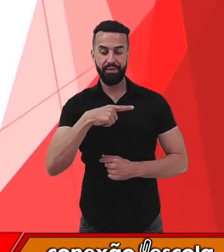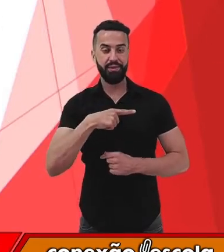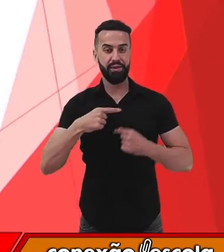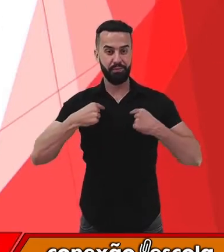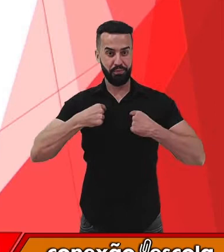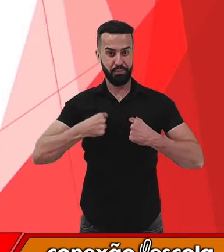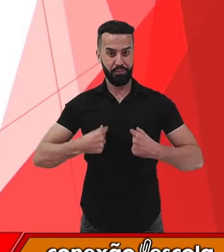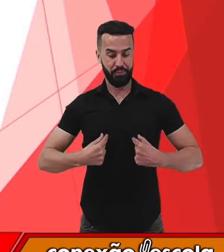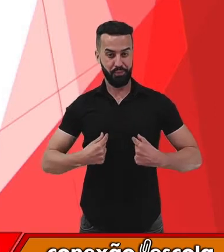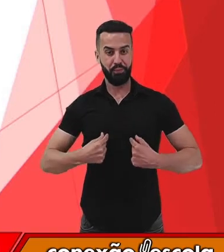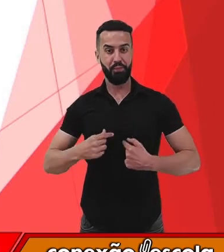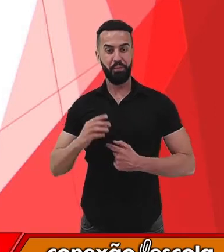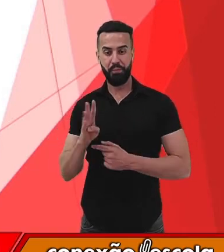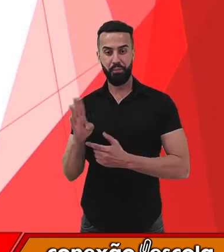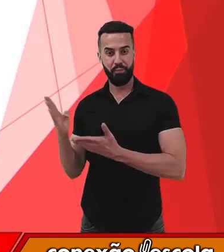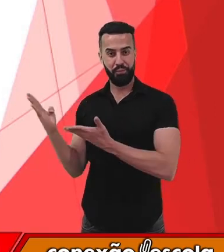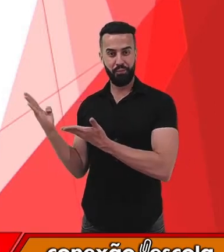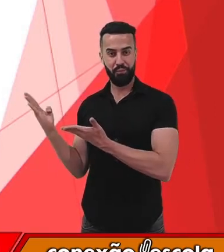são 2.